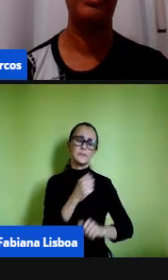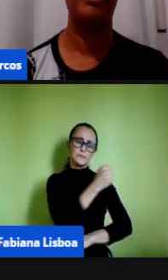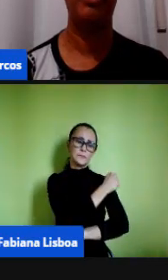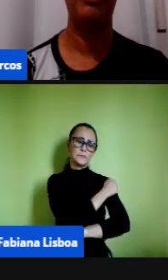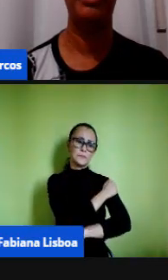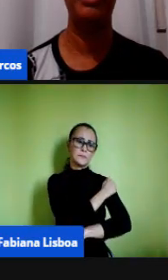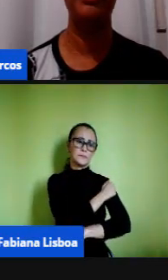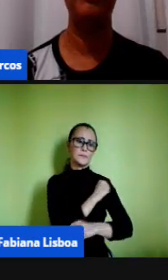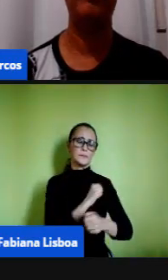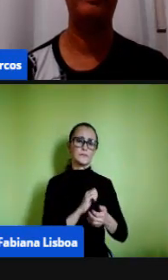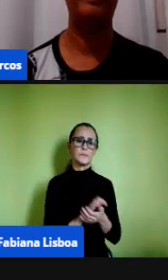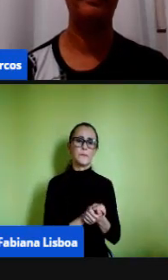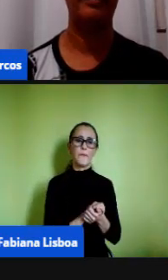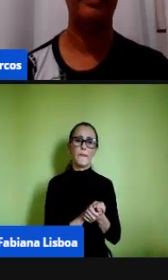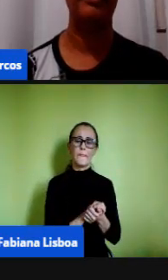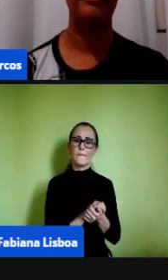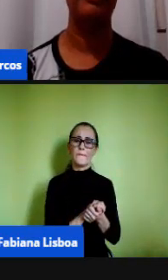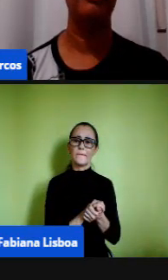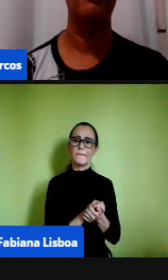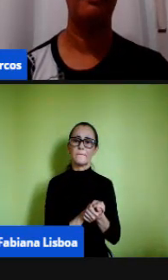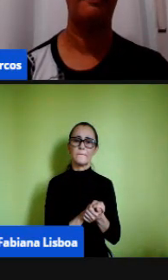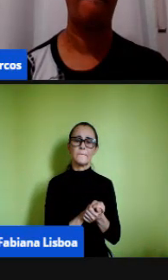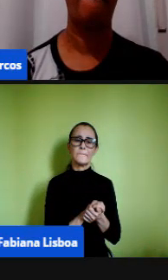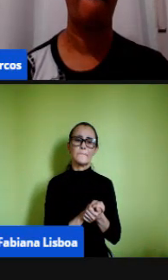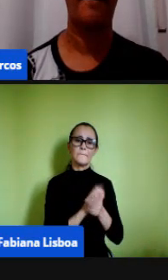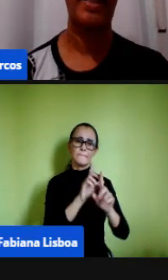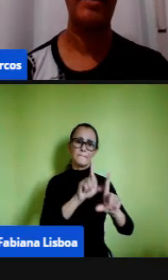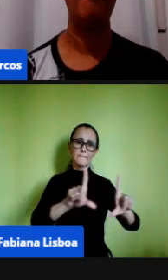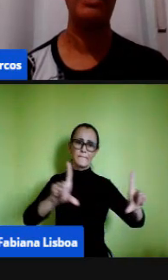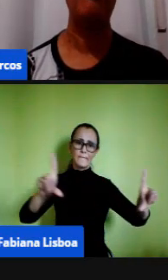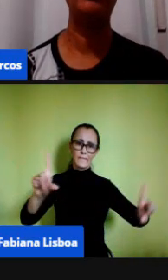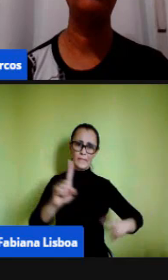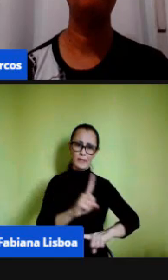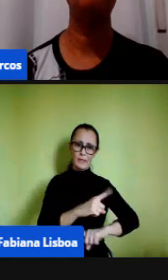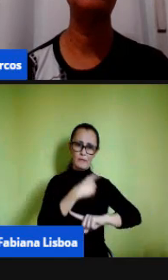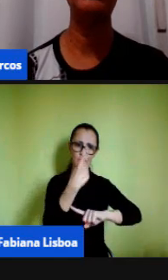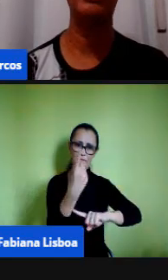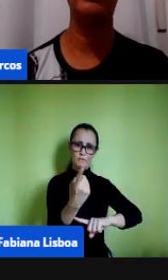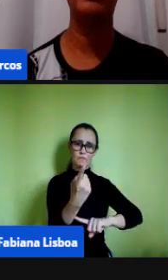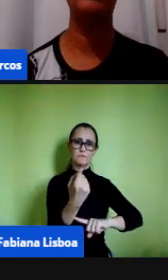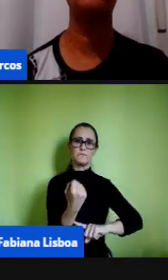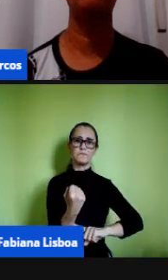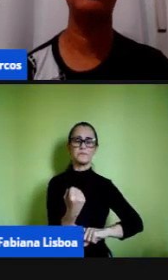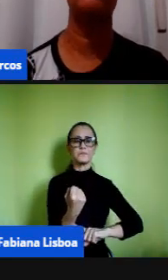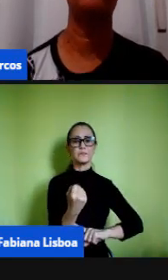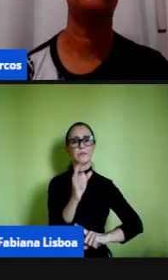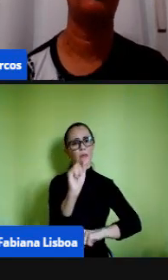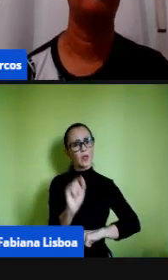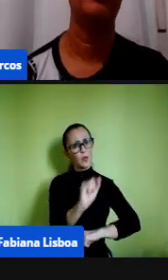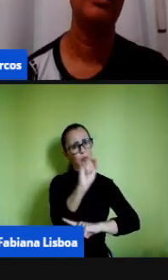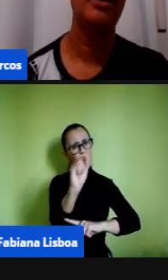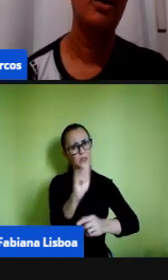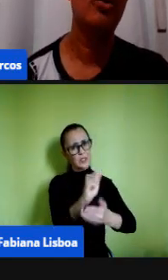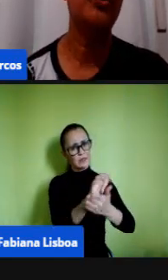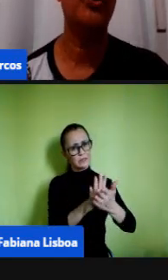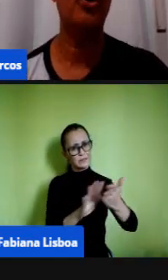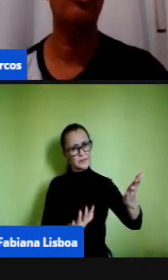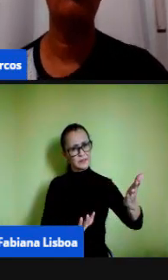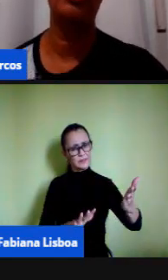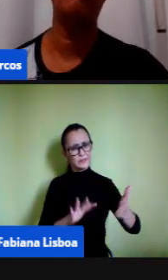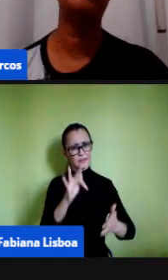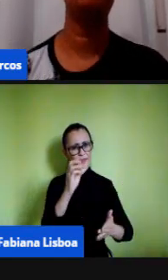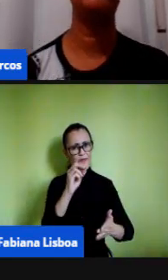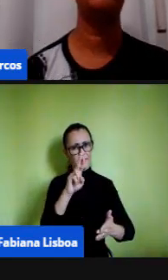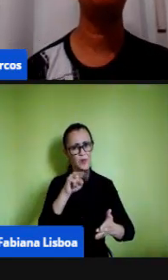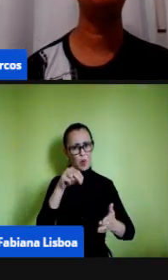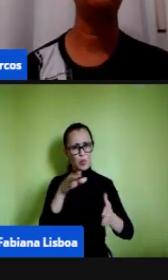alunos. Podemos seguir? Bem, então, o que é a atividade em fórum? O